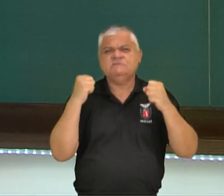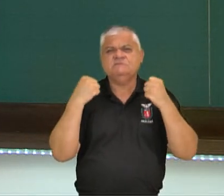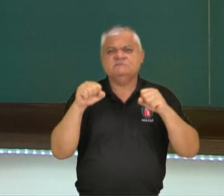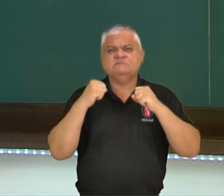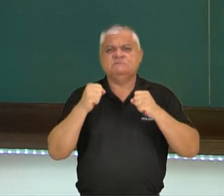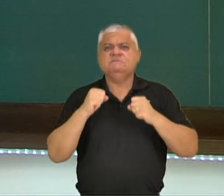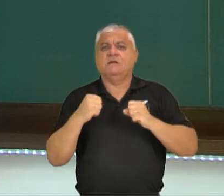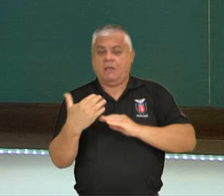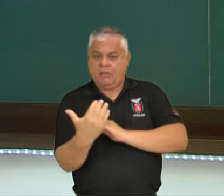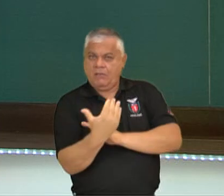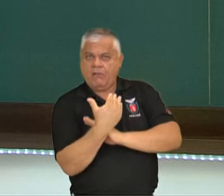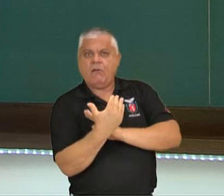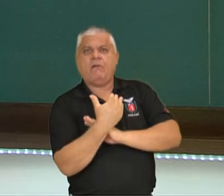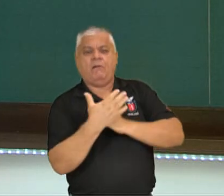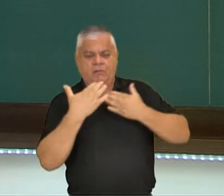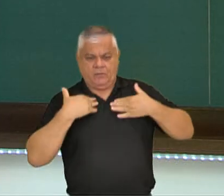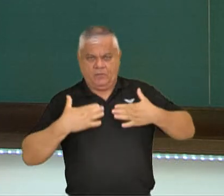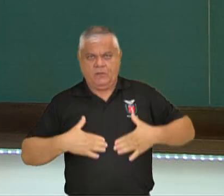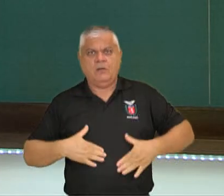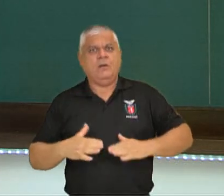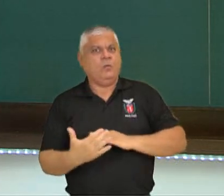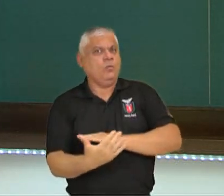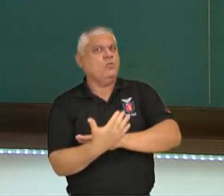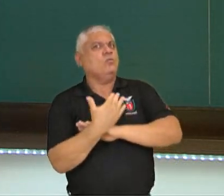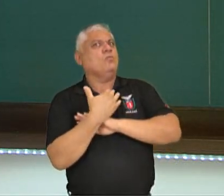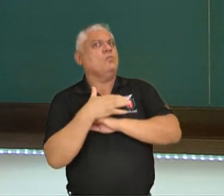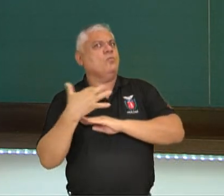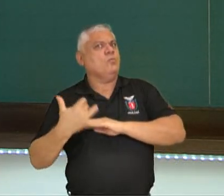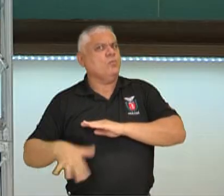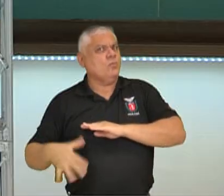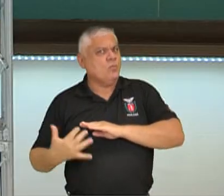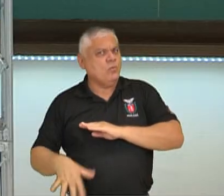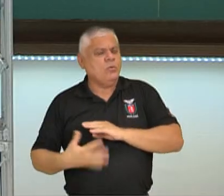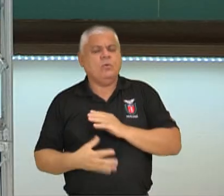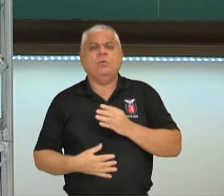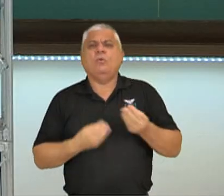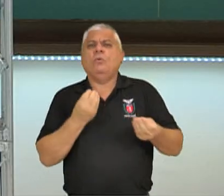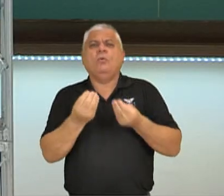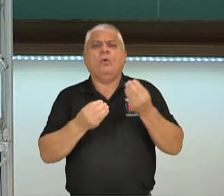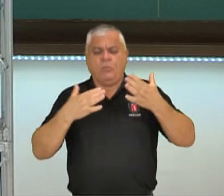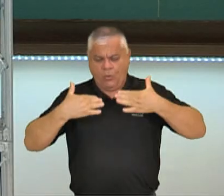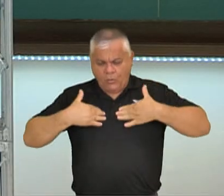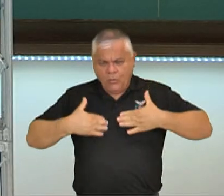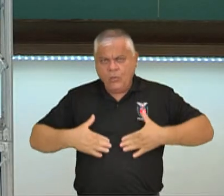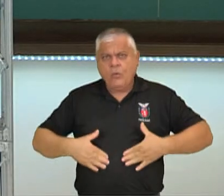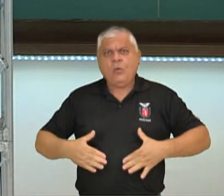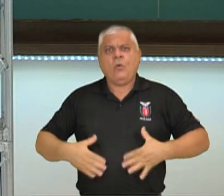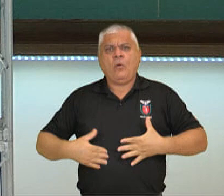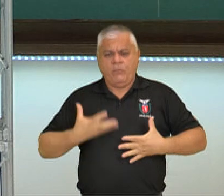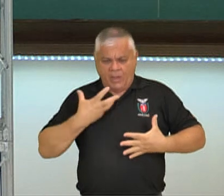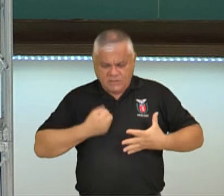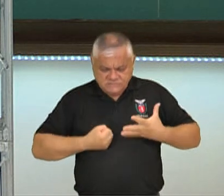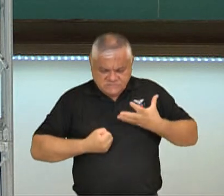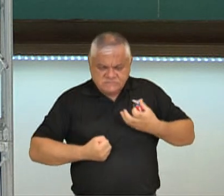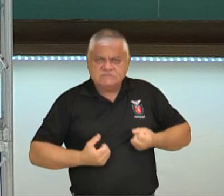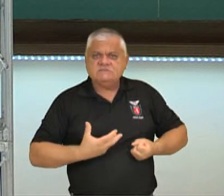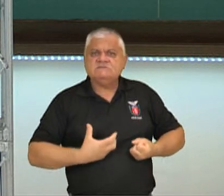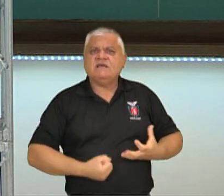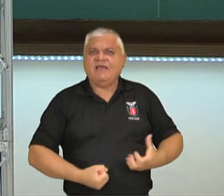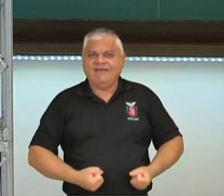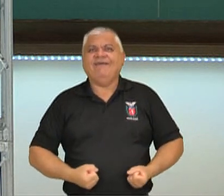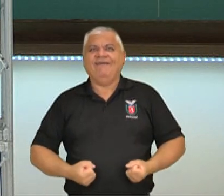muito grande no nosso corpo, né? A forma como o nosso corpo recebe esse tipo